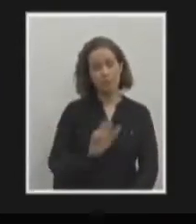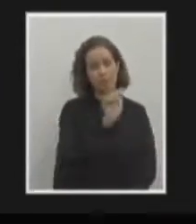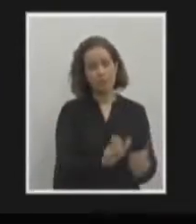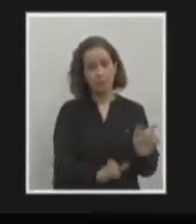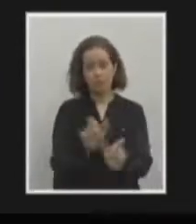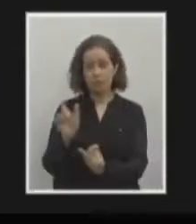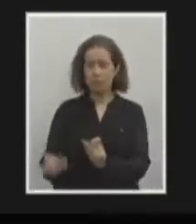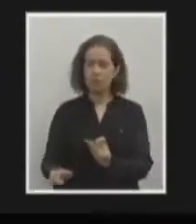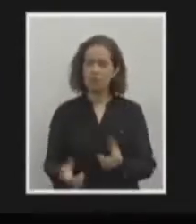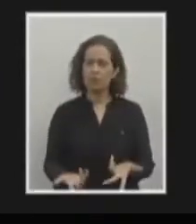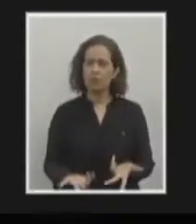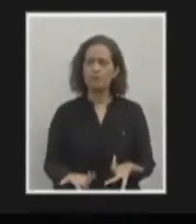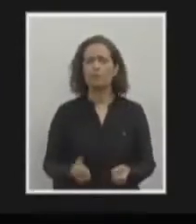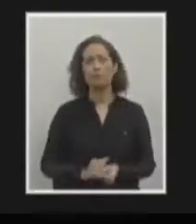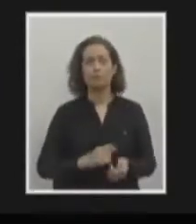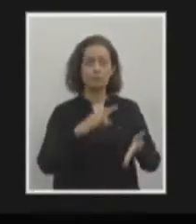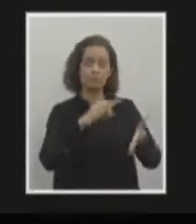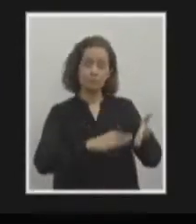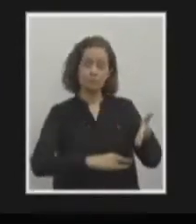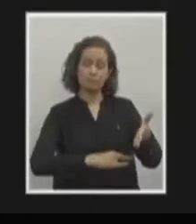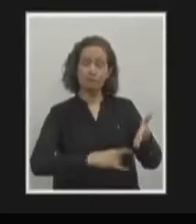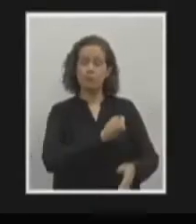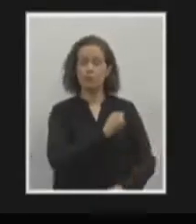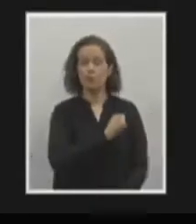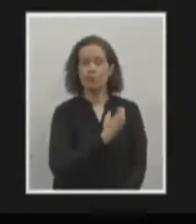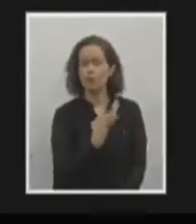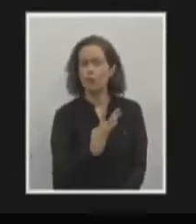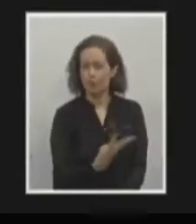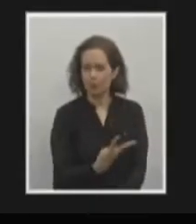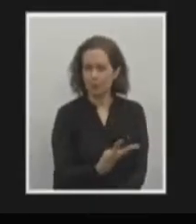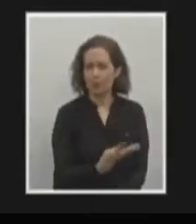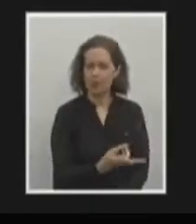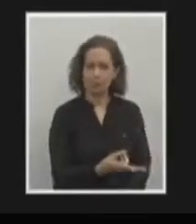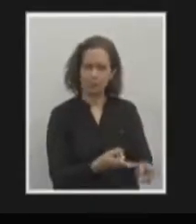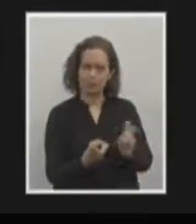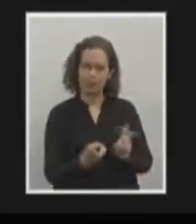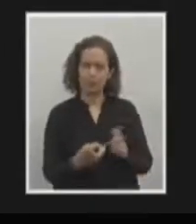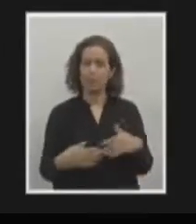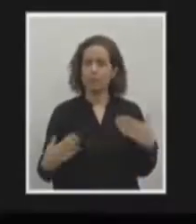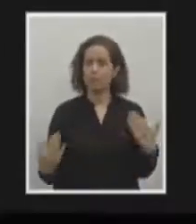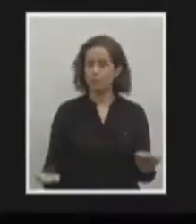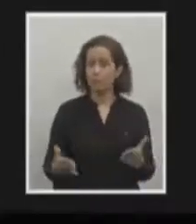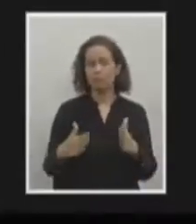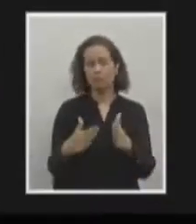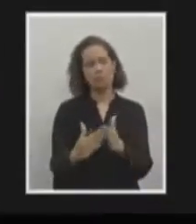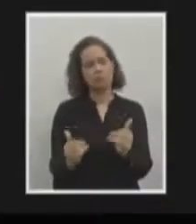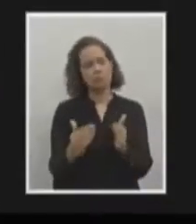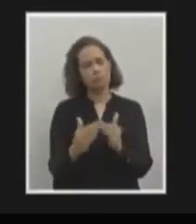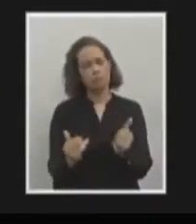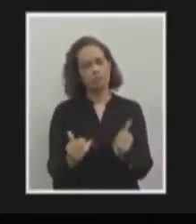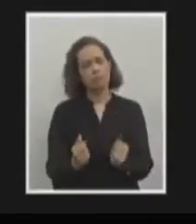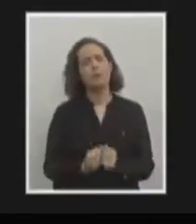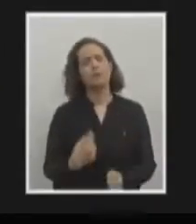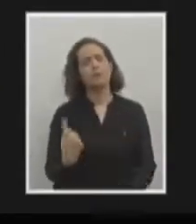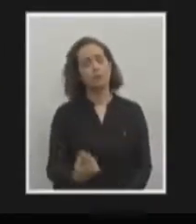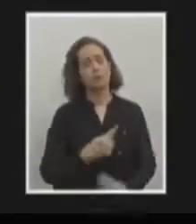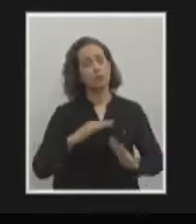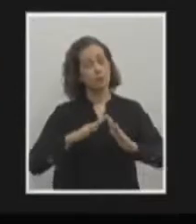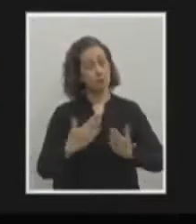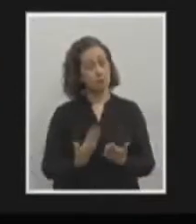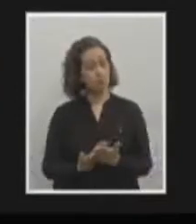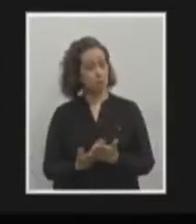percebemos na nota técnica 4. Então, fica aí esse pedido da nossa entidade, que é